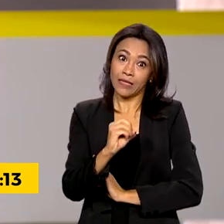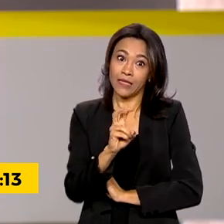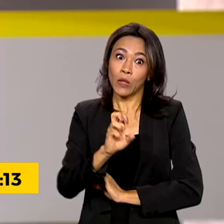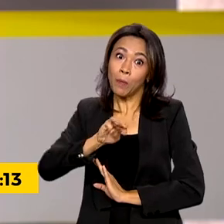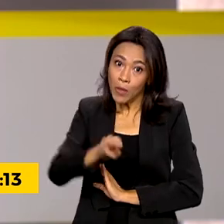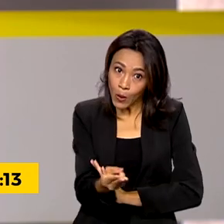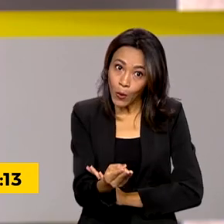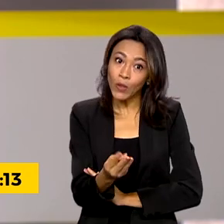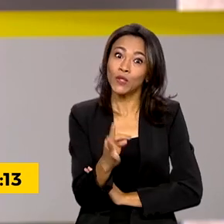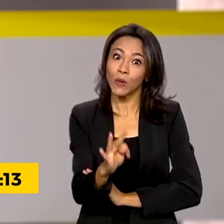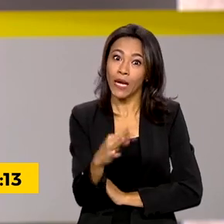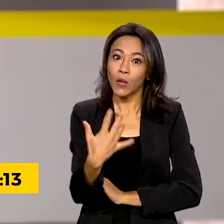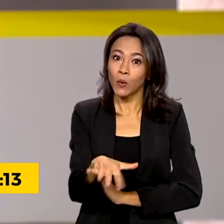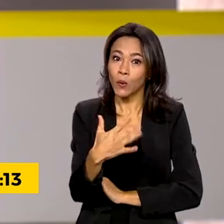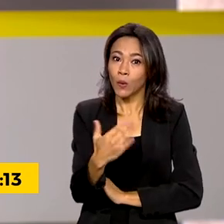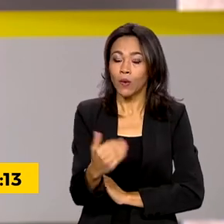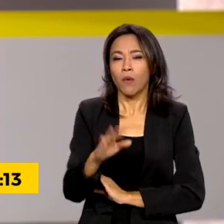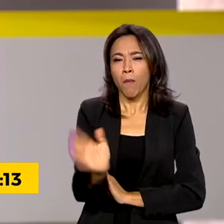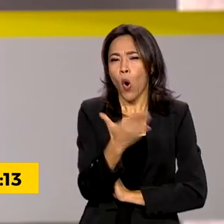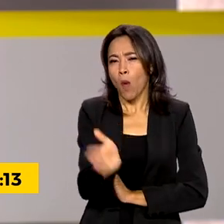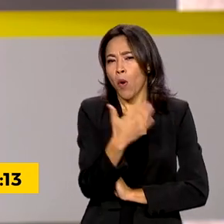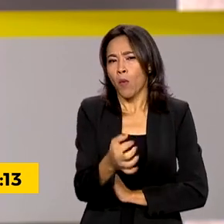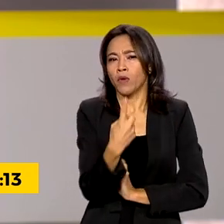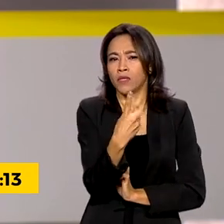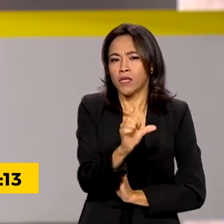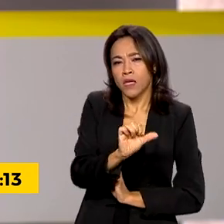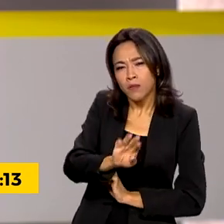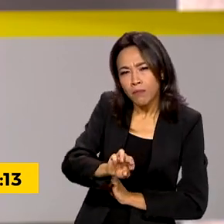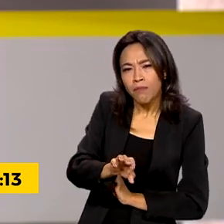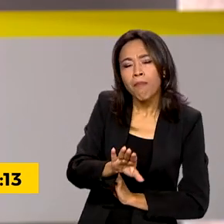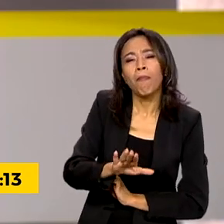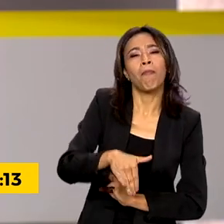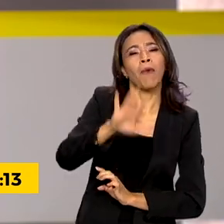uma produção 16% maior que a safra de 2022